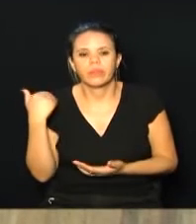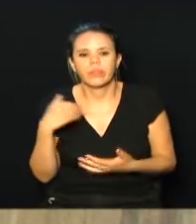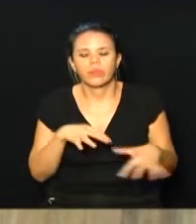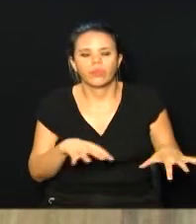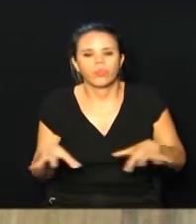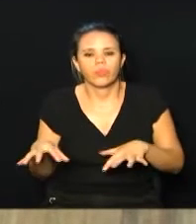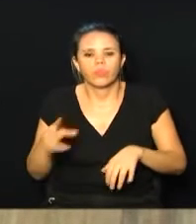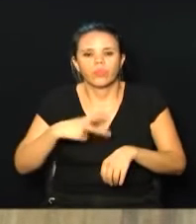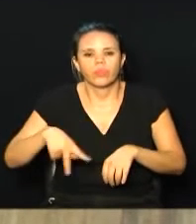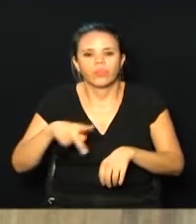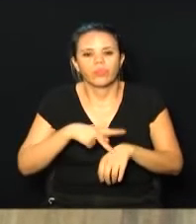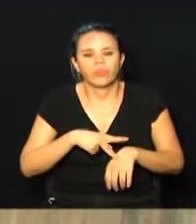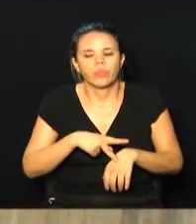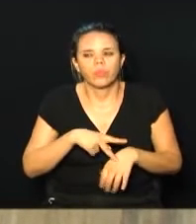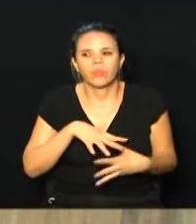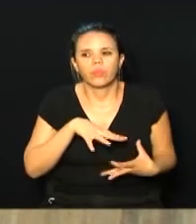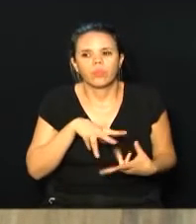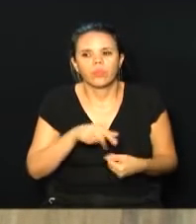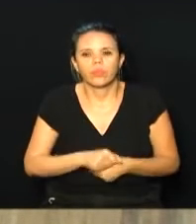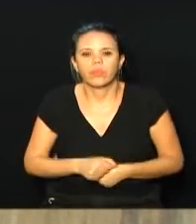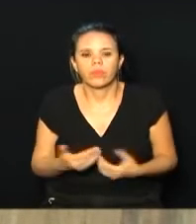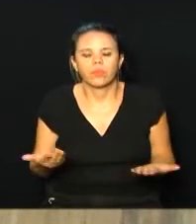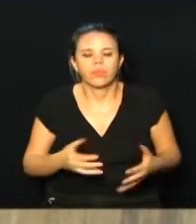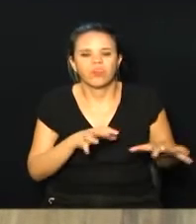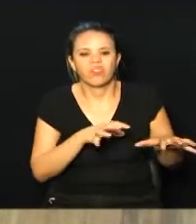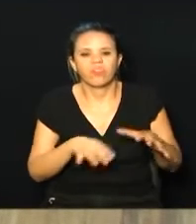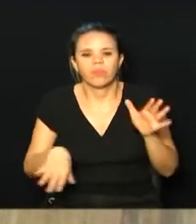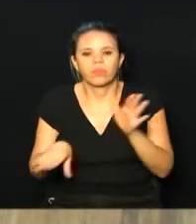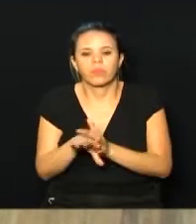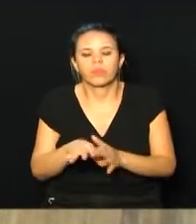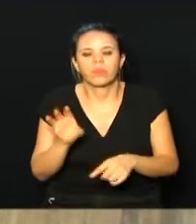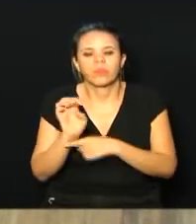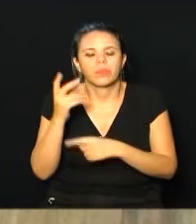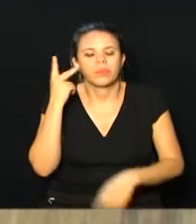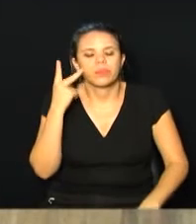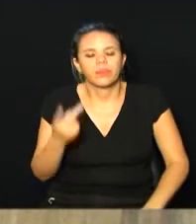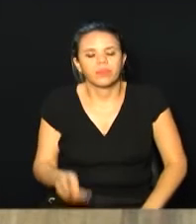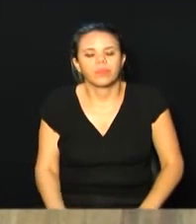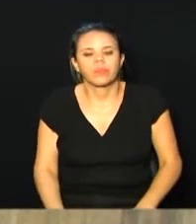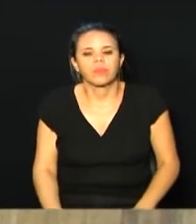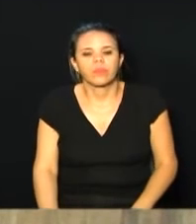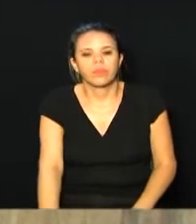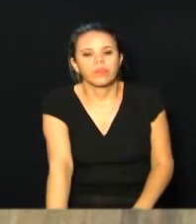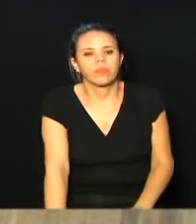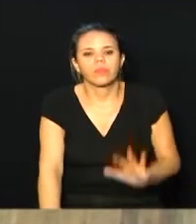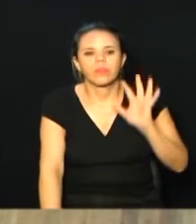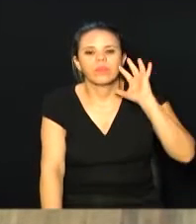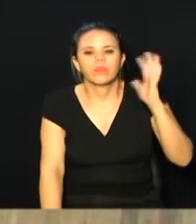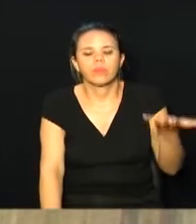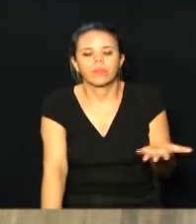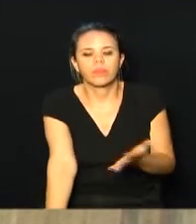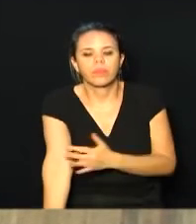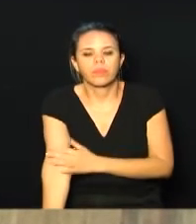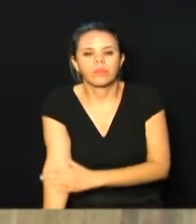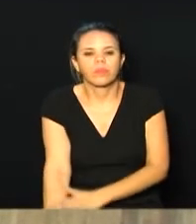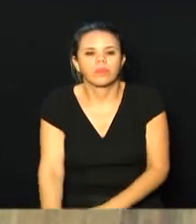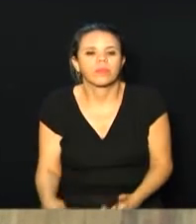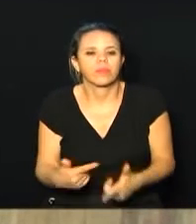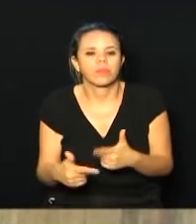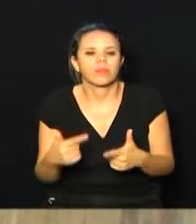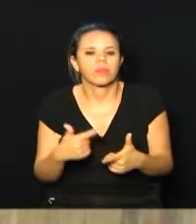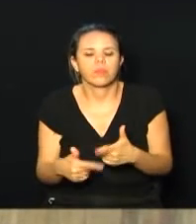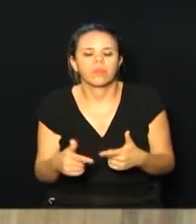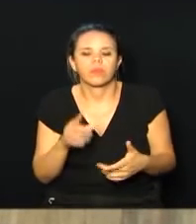no país de uma forma geral, e agora essa chuva chegou aqui no estado de São Paulo, que nós resolvemos as questões da